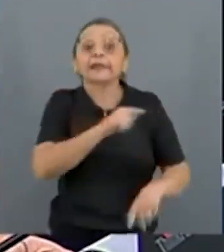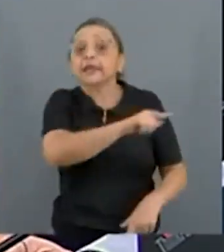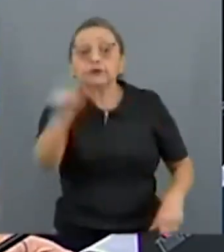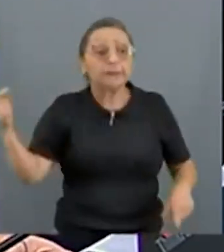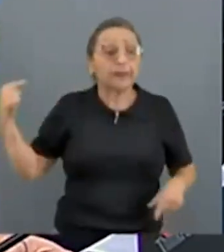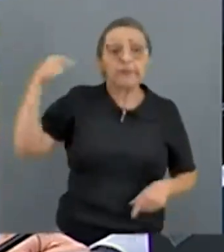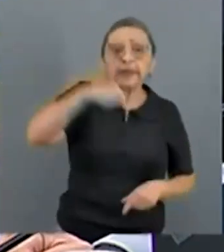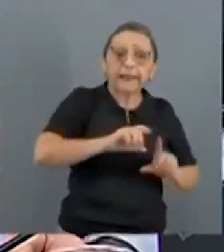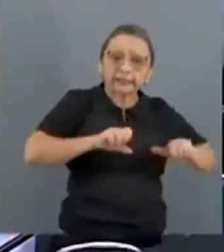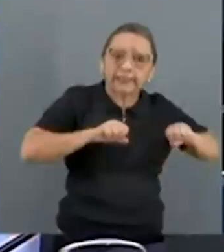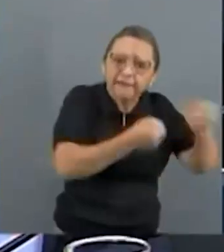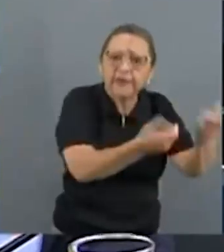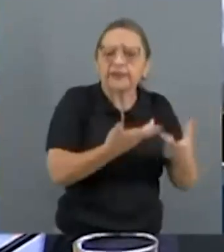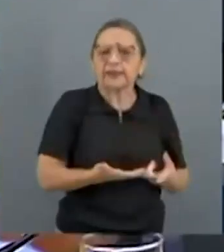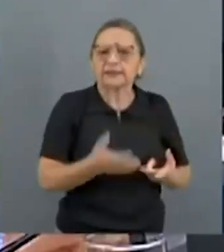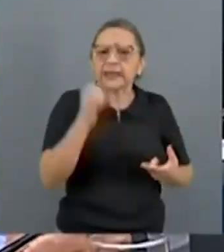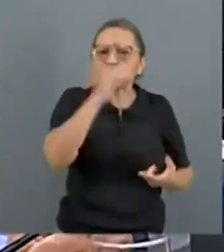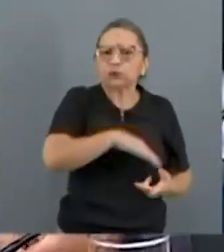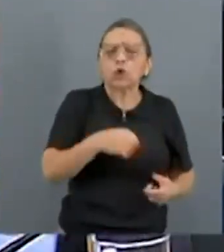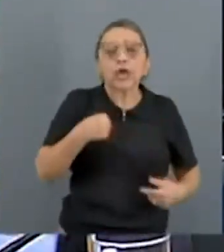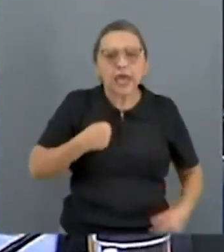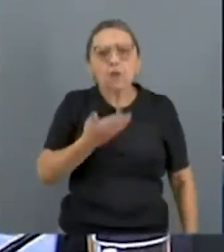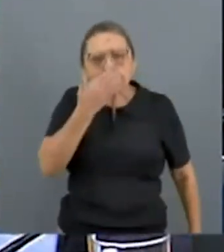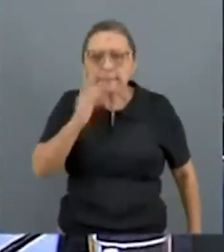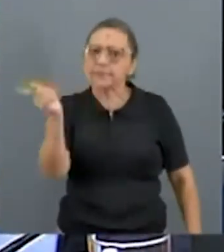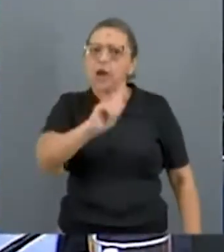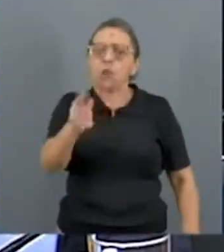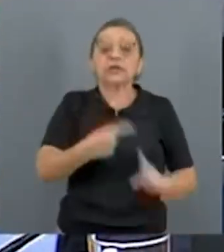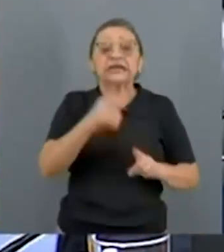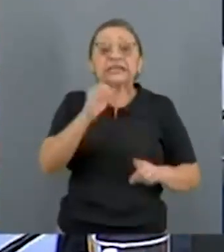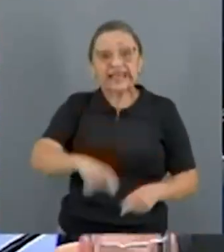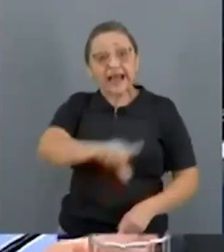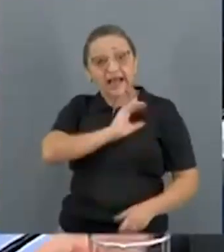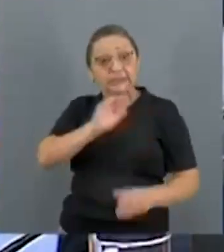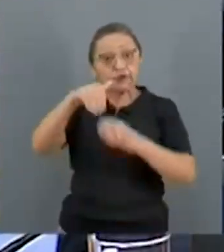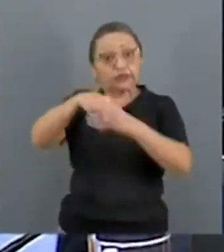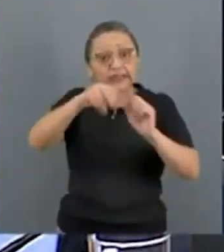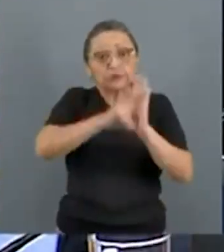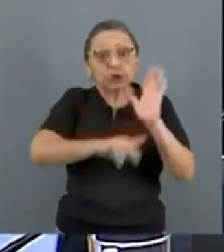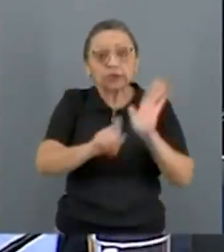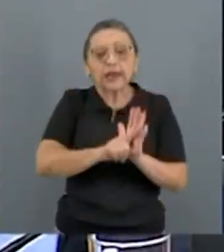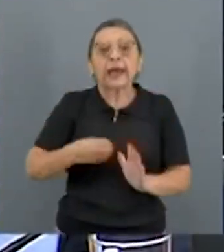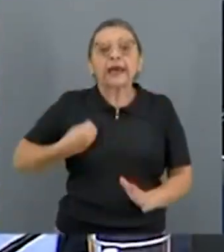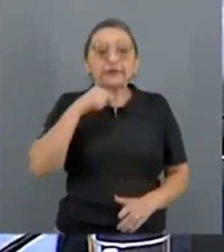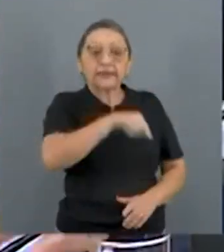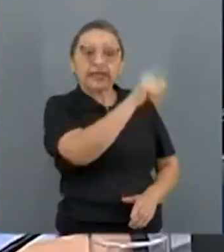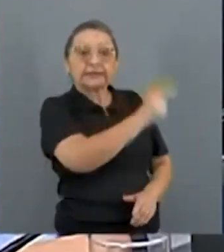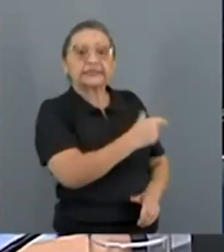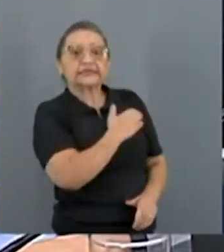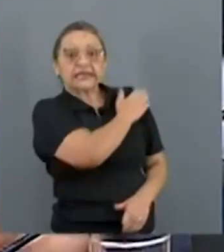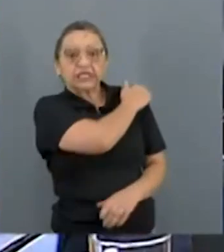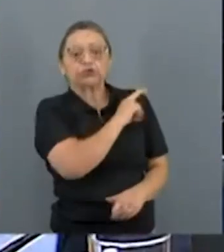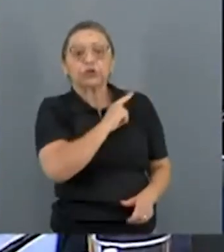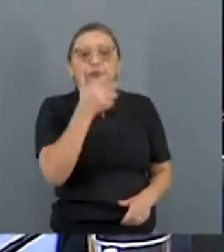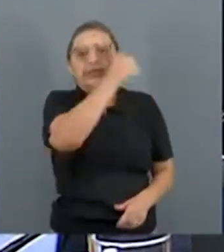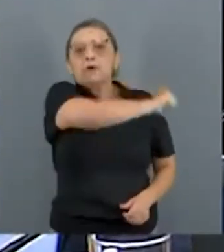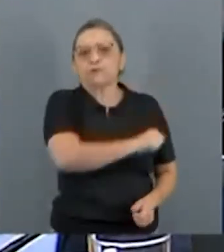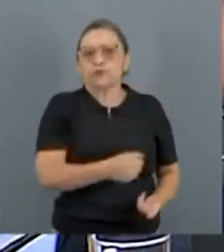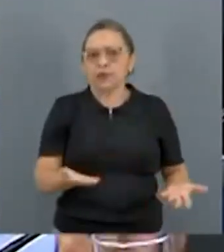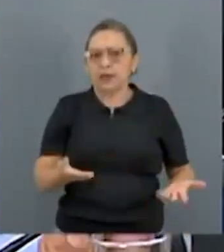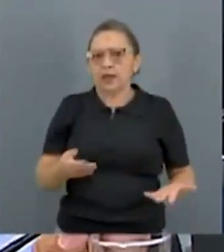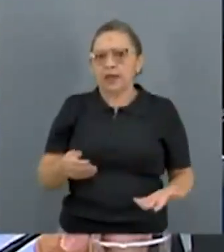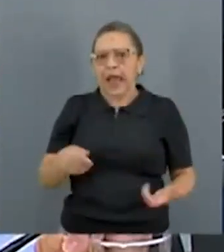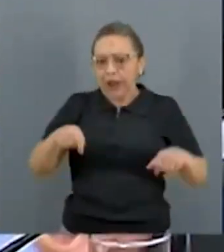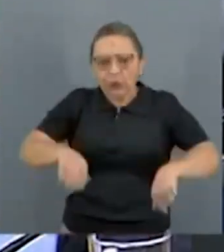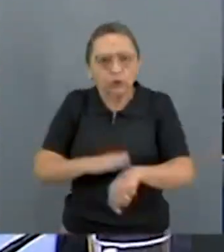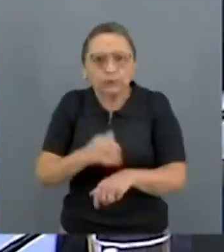essa patifaria aqui? Pois eu não vou ficar calado, não. Porque se a gente já tivesse votado isso aqui, a vida do sargento Dias estava preservada. Ele não estava morto